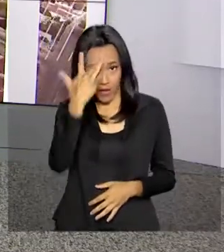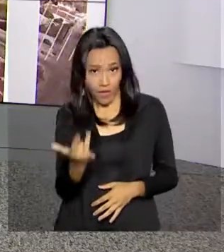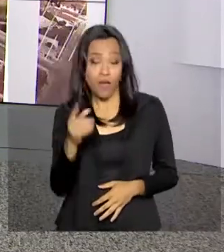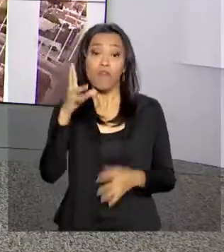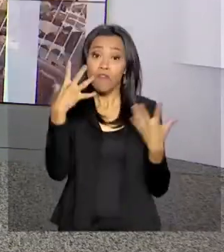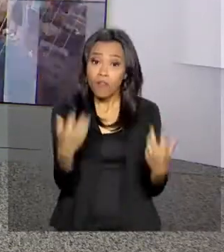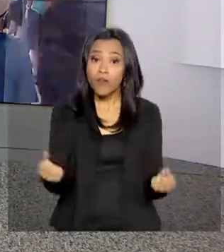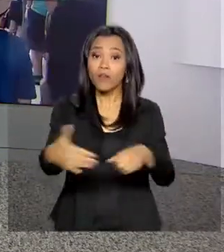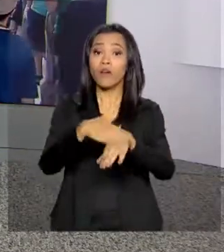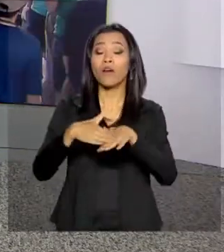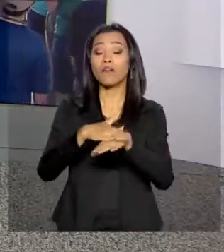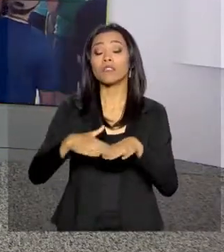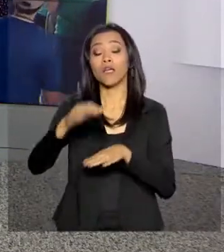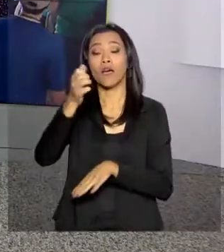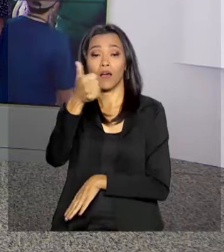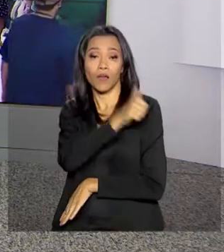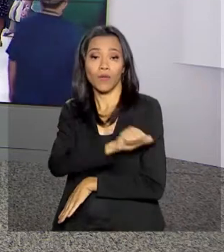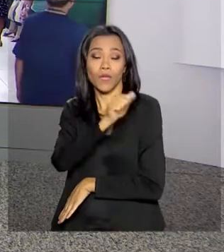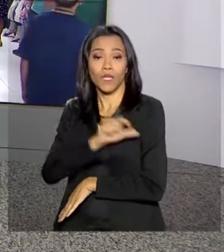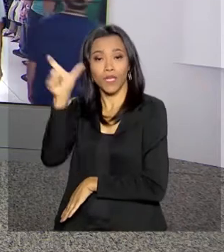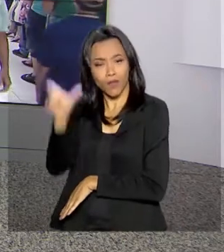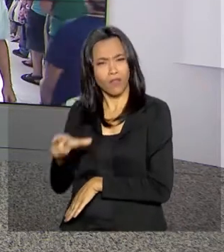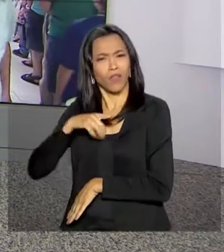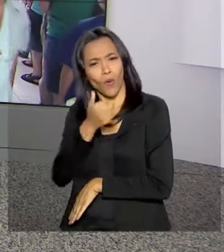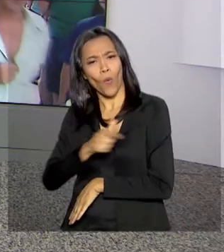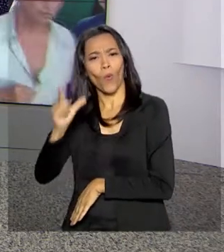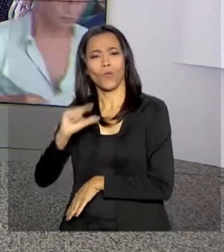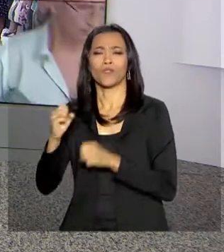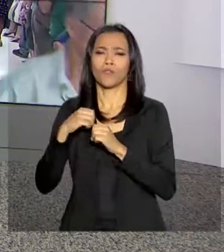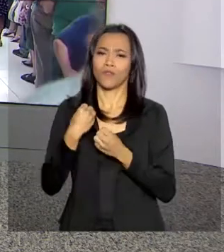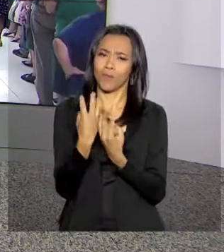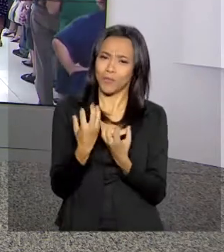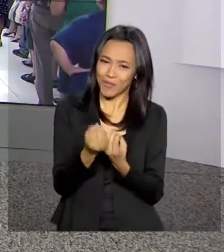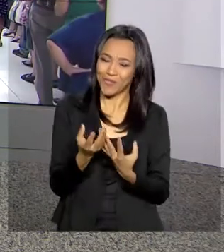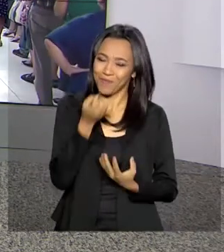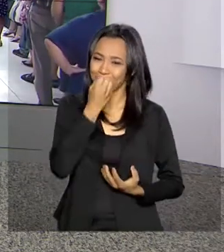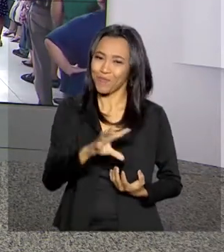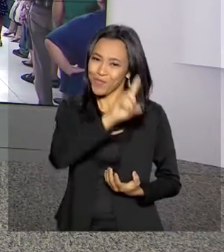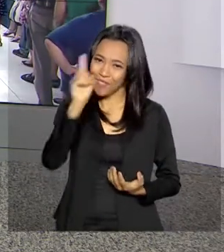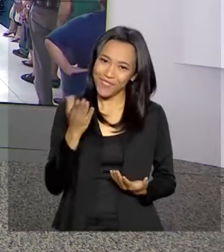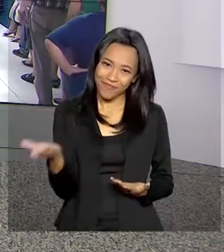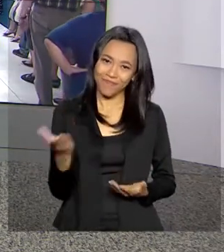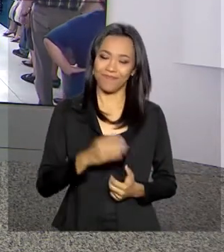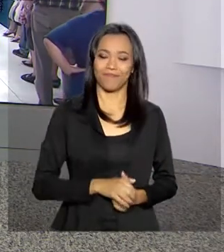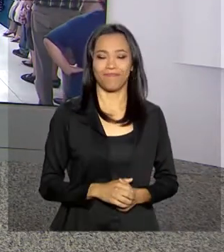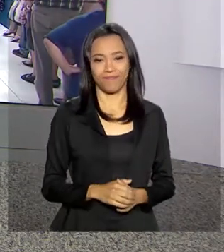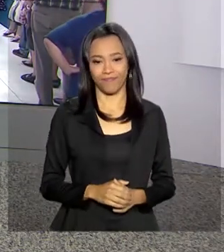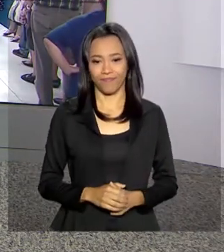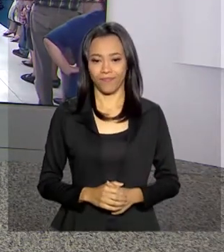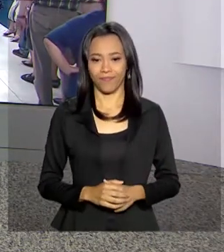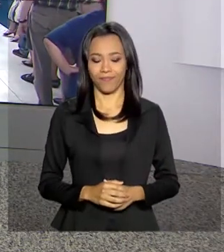conversar com o repórter Marcelo Castilho, que tem outras informações para a gente. Oi, Marcelo, bom dia para você.